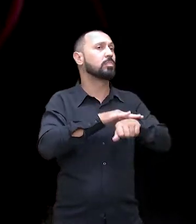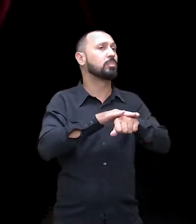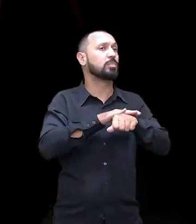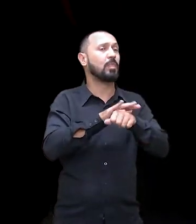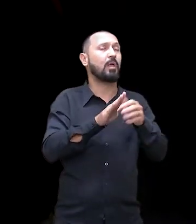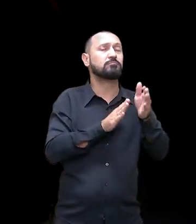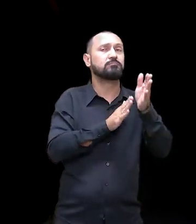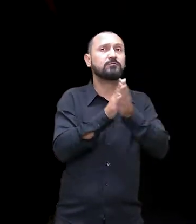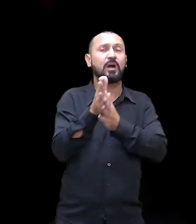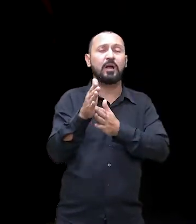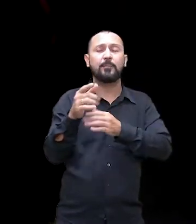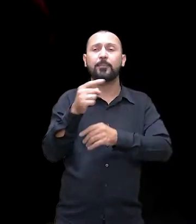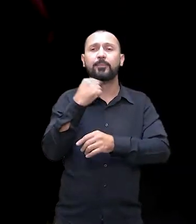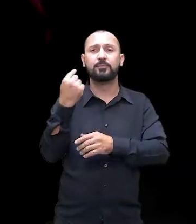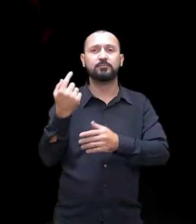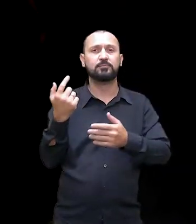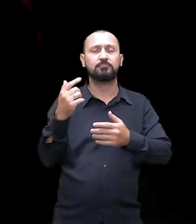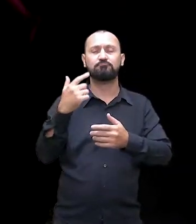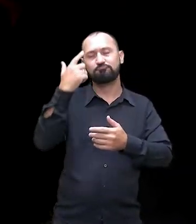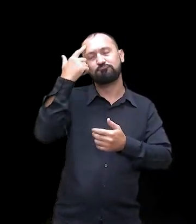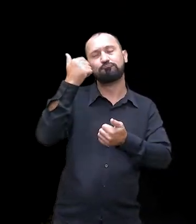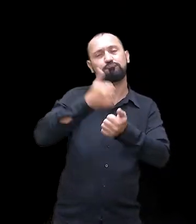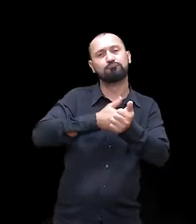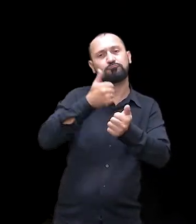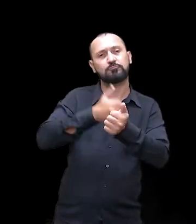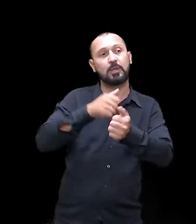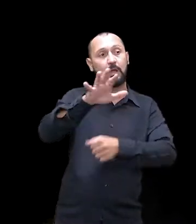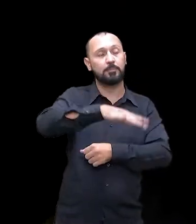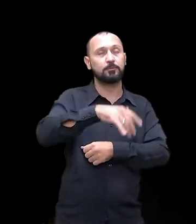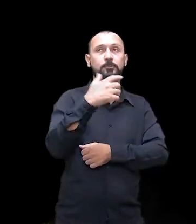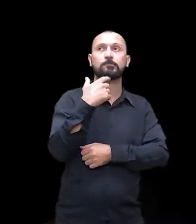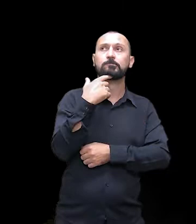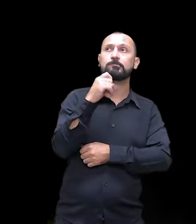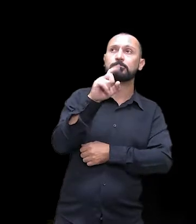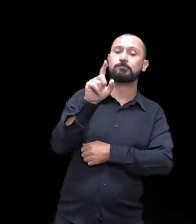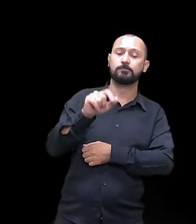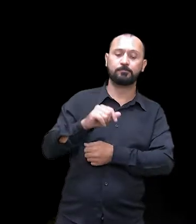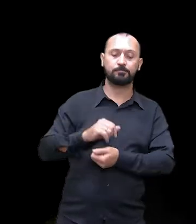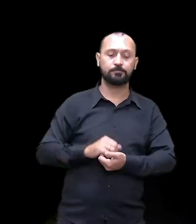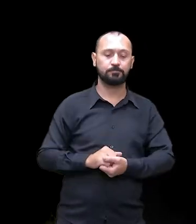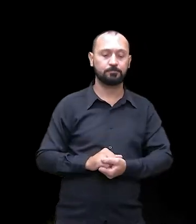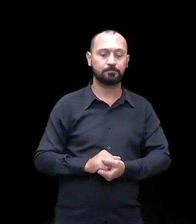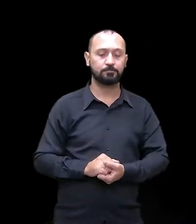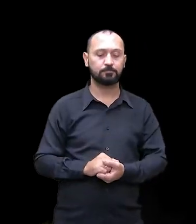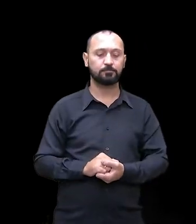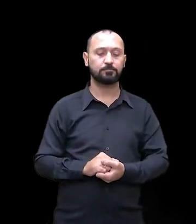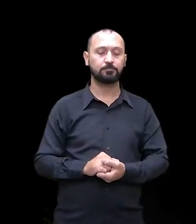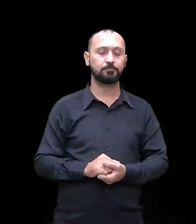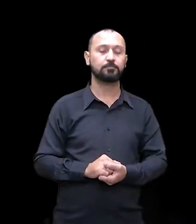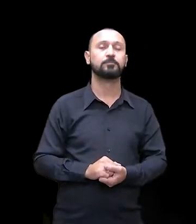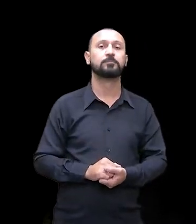caminho rumo ao abate, também provocaram reflexões no público.